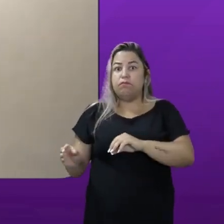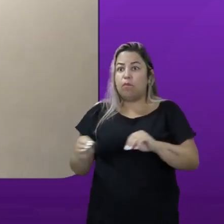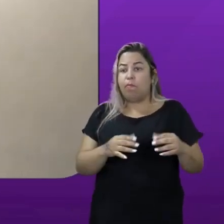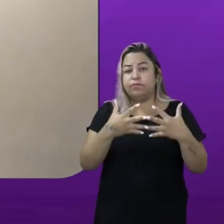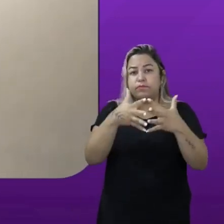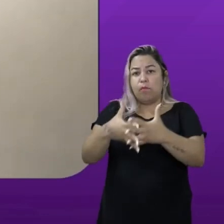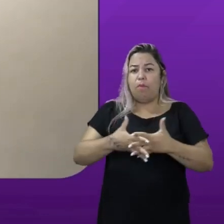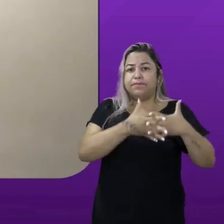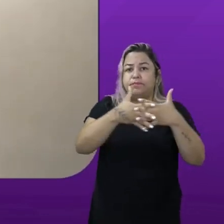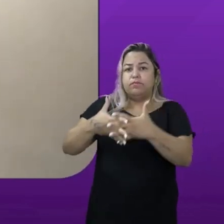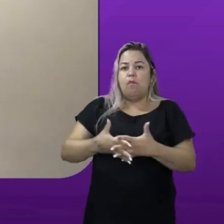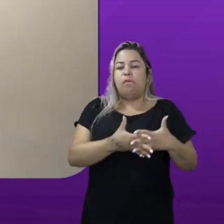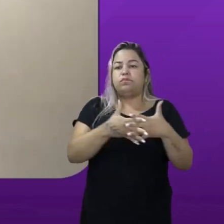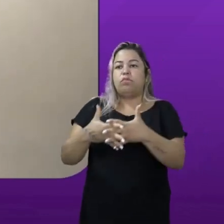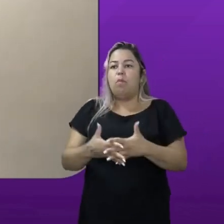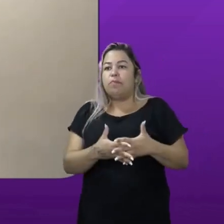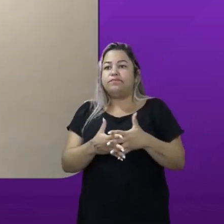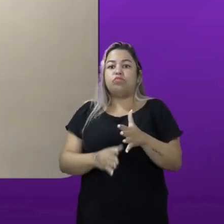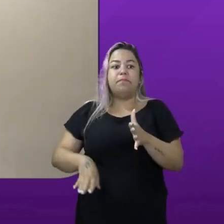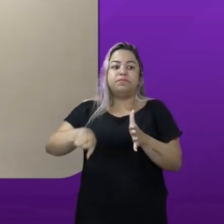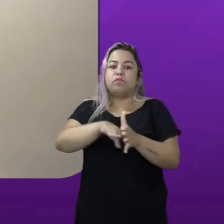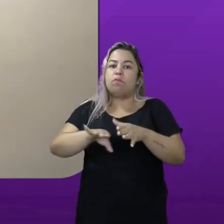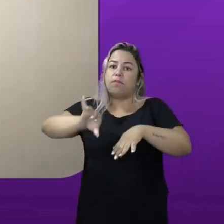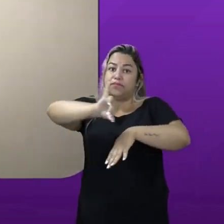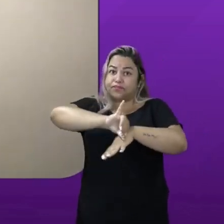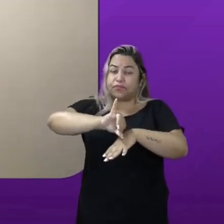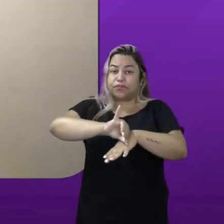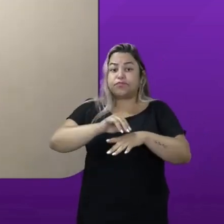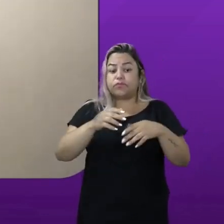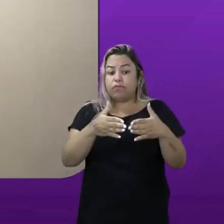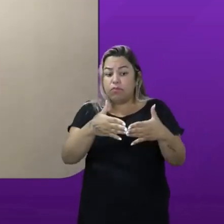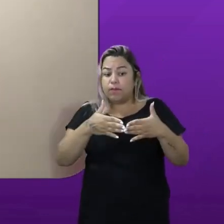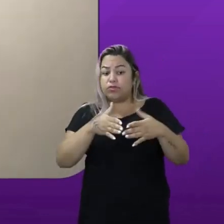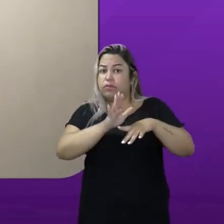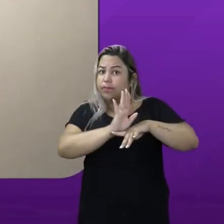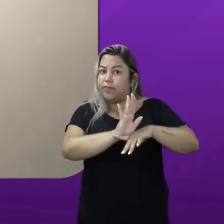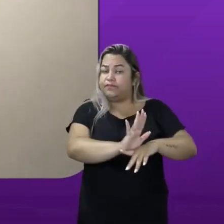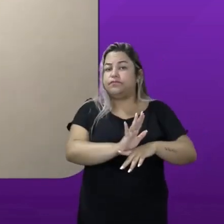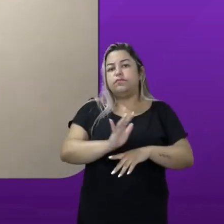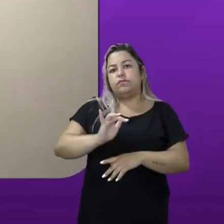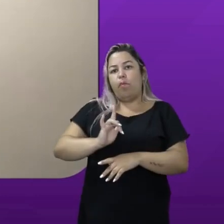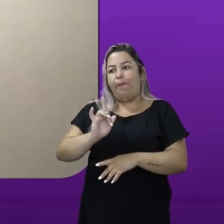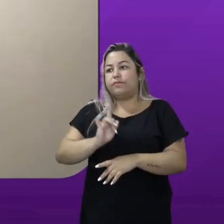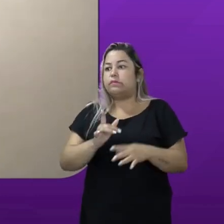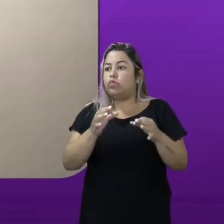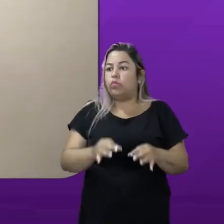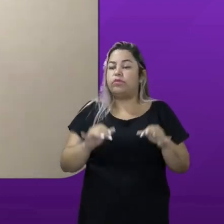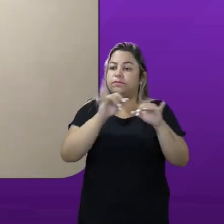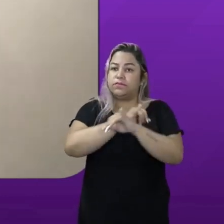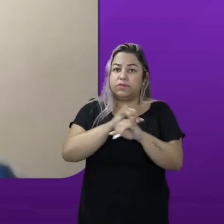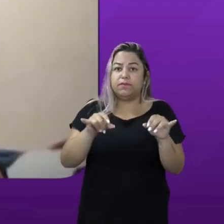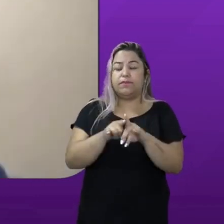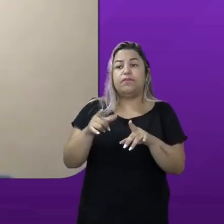carona na boleia de um caminhão e veio parar na capital pedindo ajuda. Então, assim, se isso acontece em Porto Alegre, que a gente tem um certo domínio de dados, imagina em